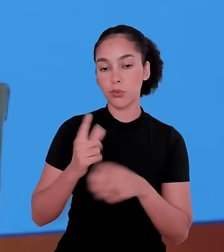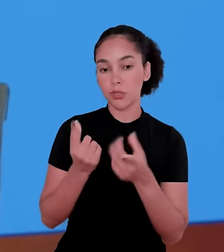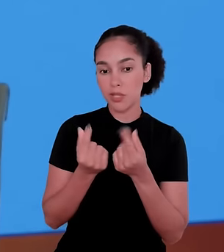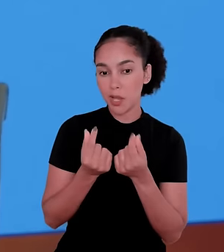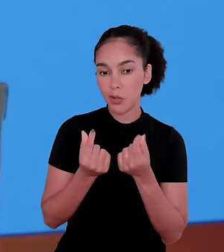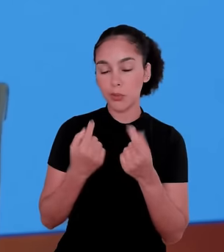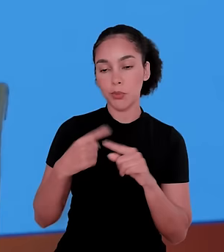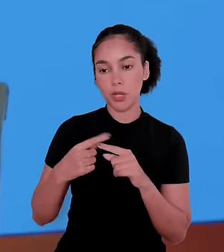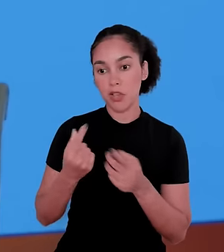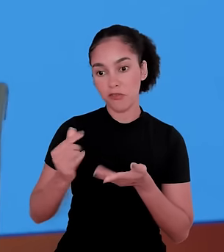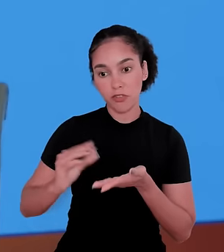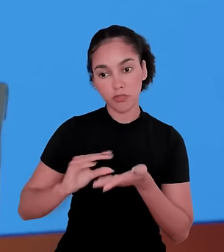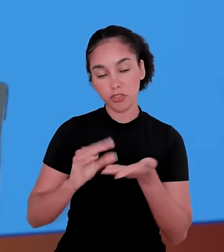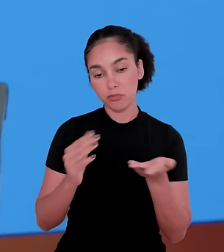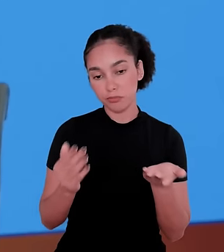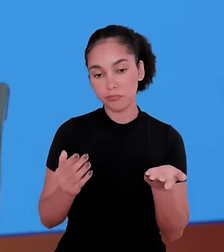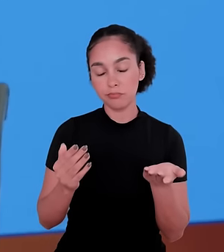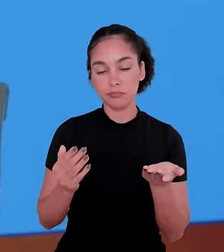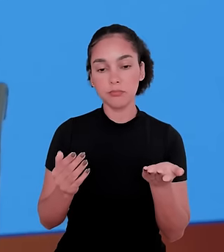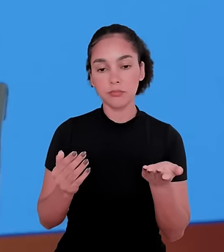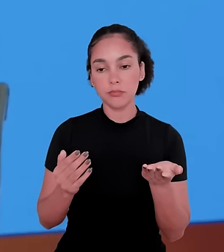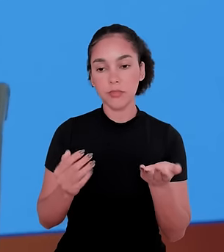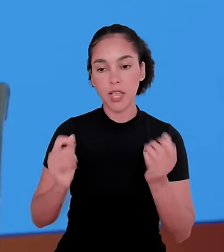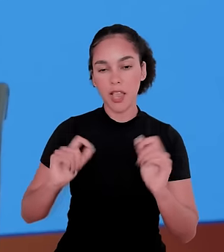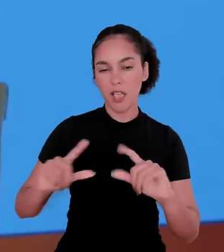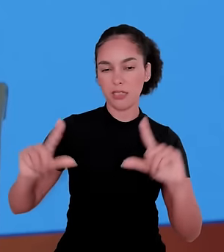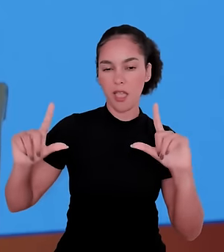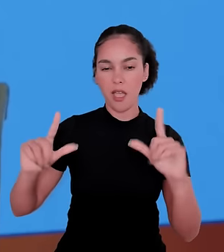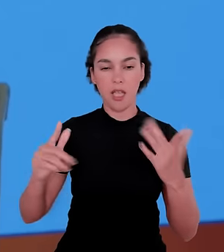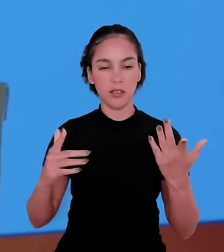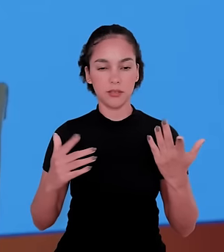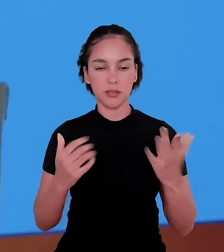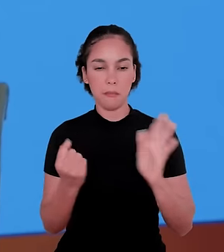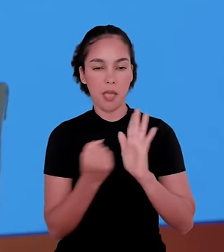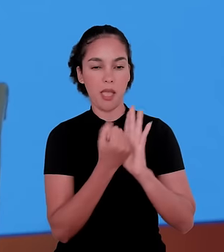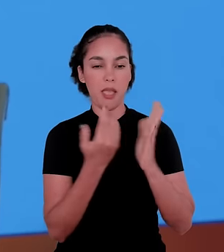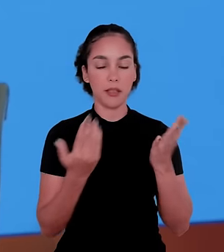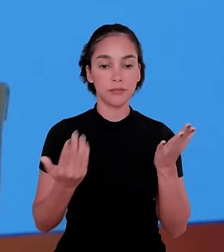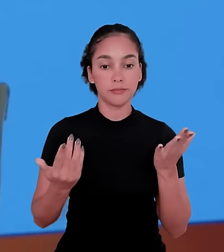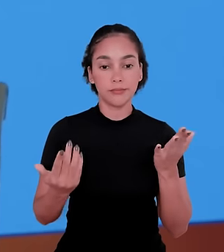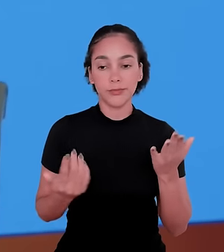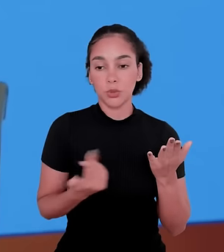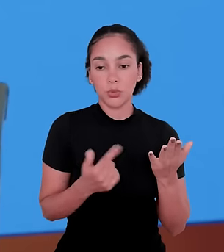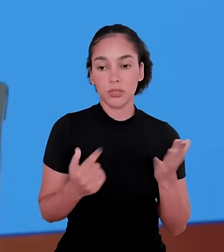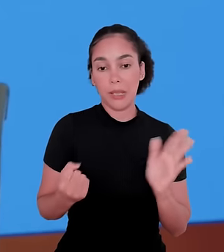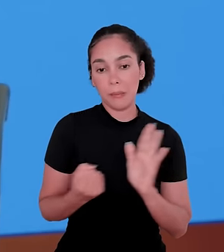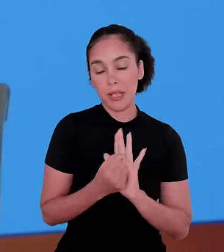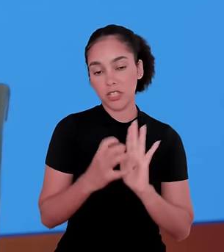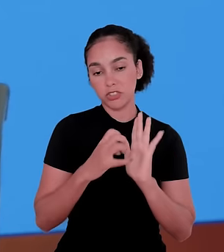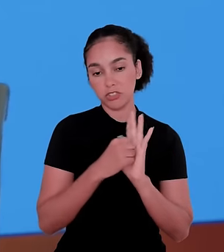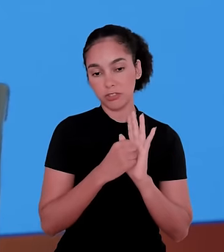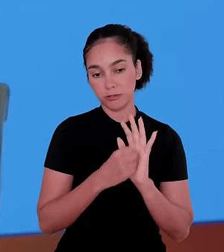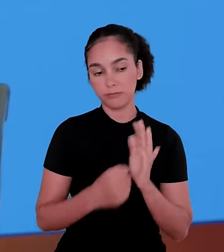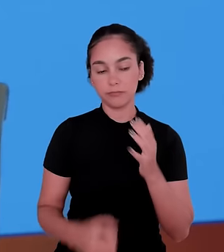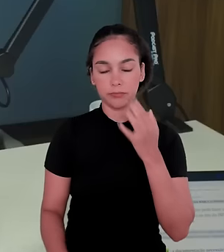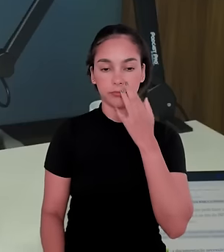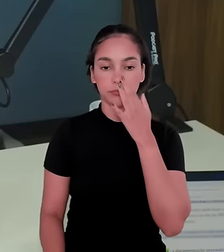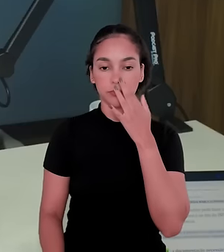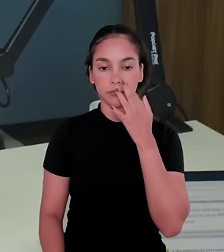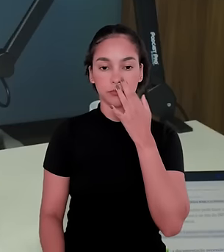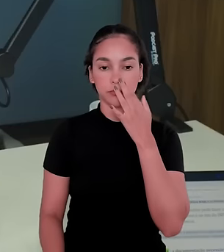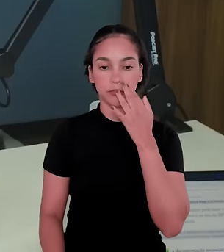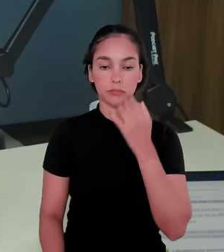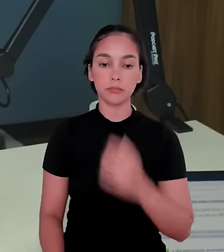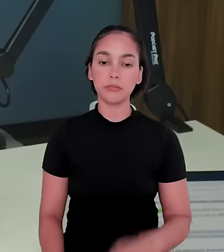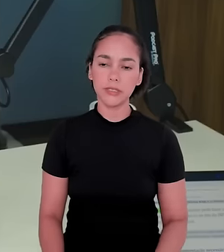né de investir ali num num monte de cartazes folders e tudo e e não ter a sua marca registrada exato não e ho Hoje em